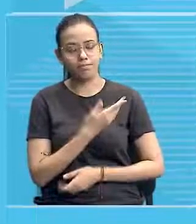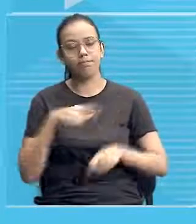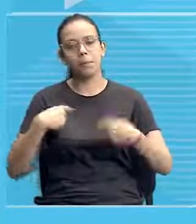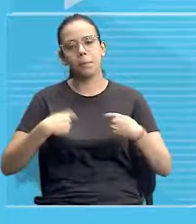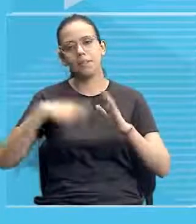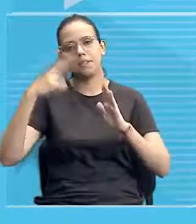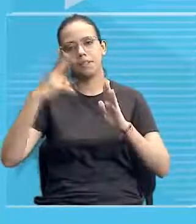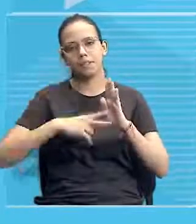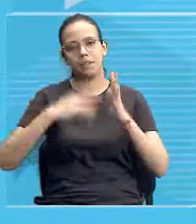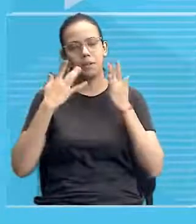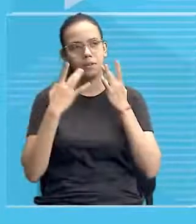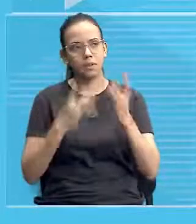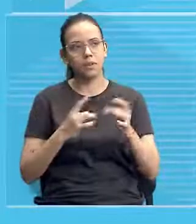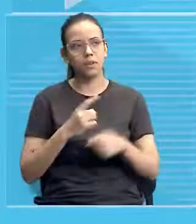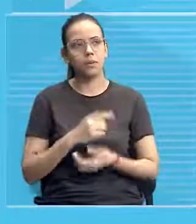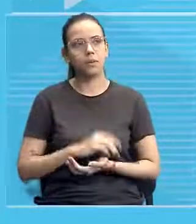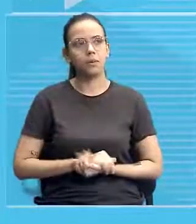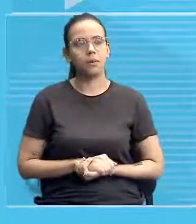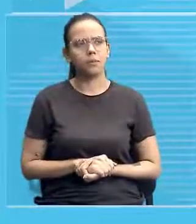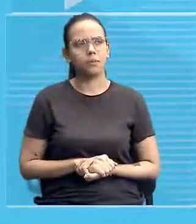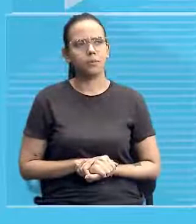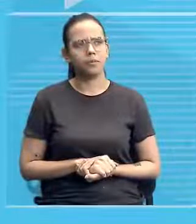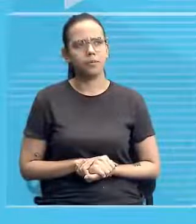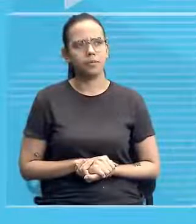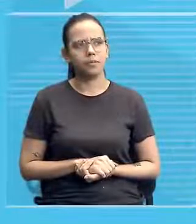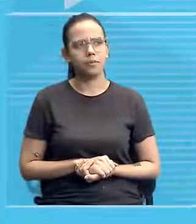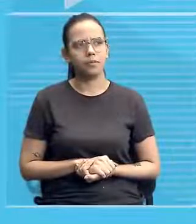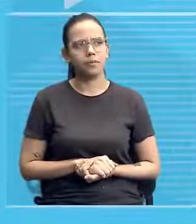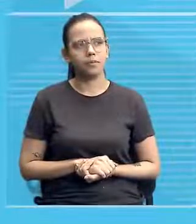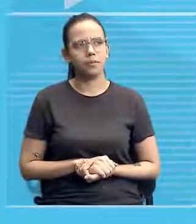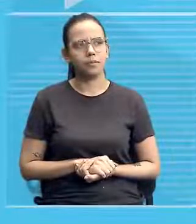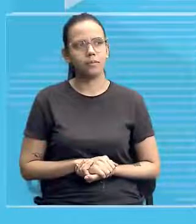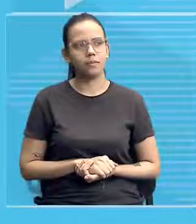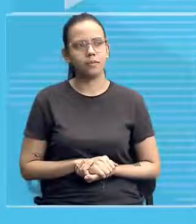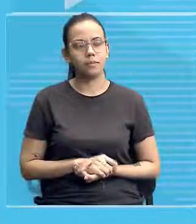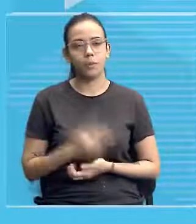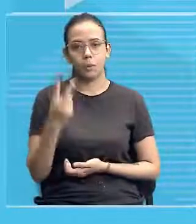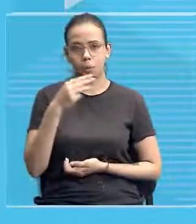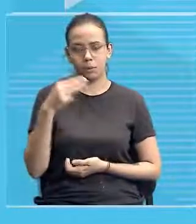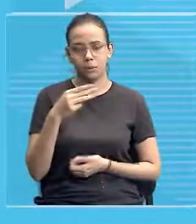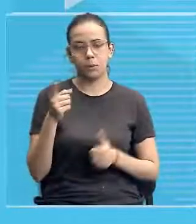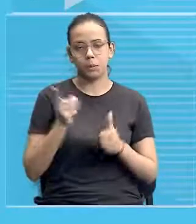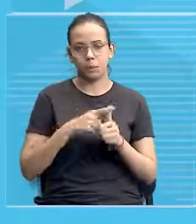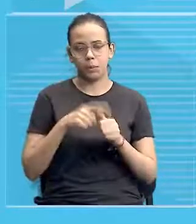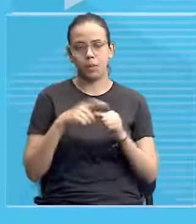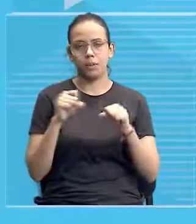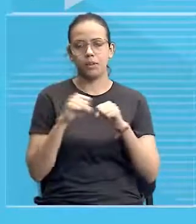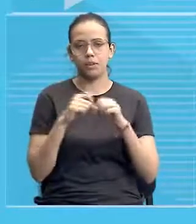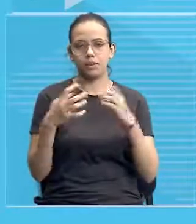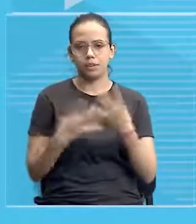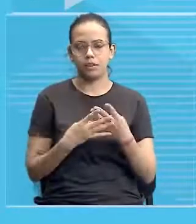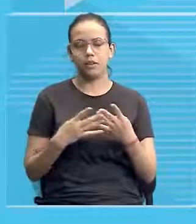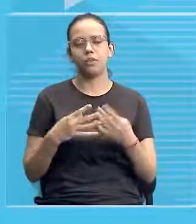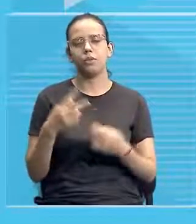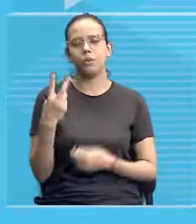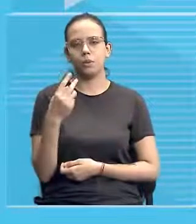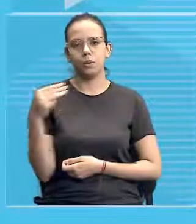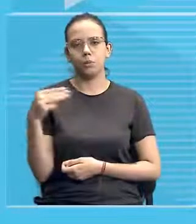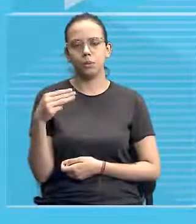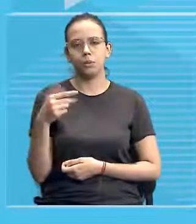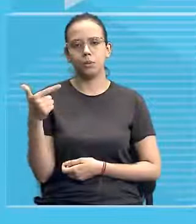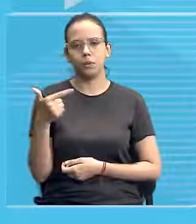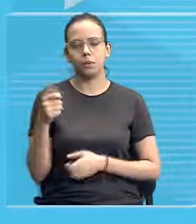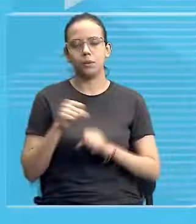Leia atentamente. 2 minutos neste slide. 2 minutos neste